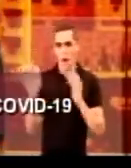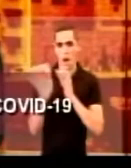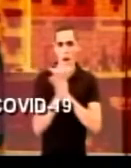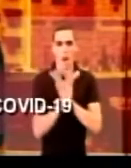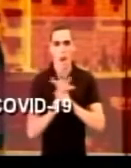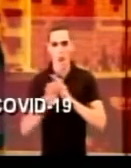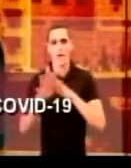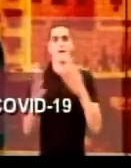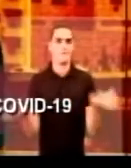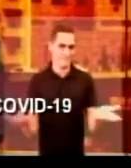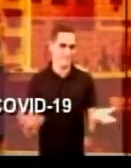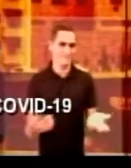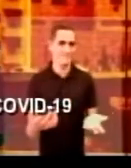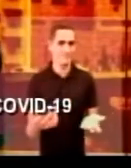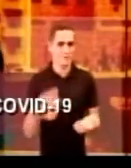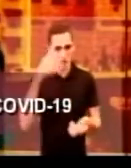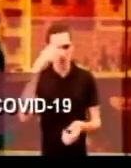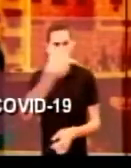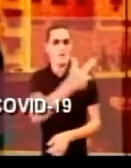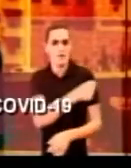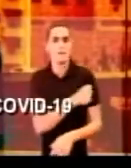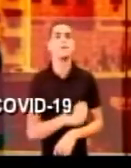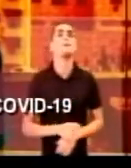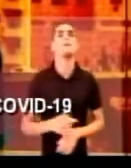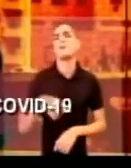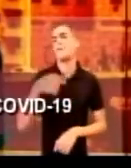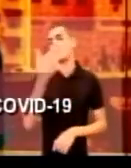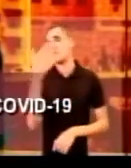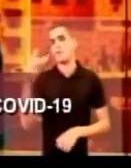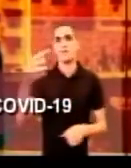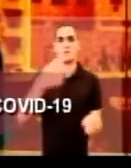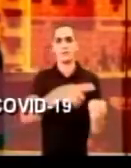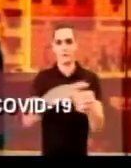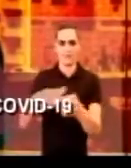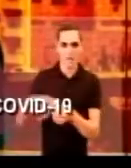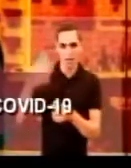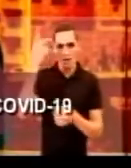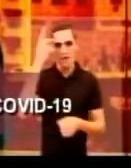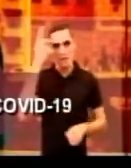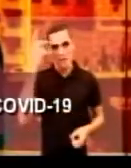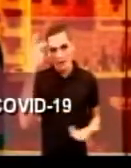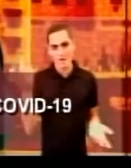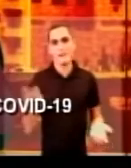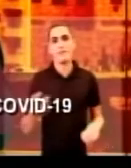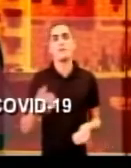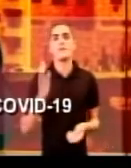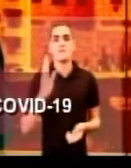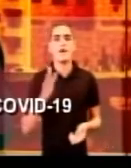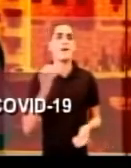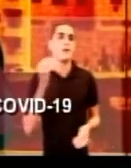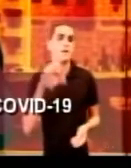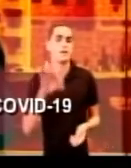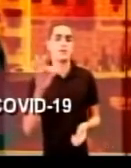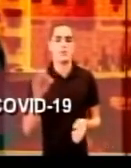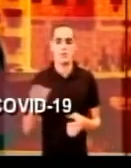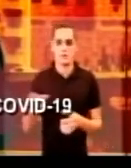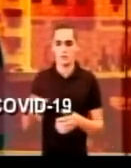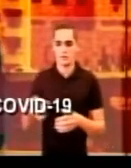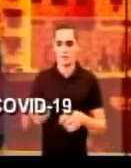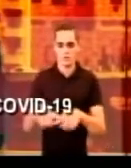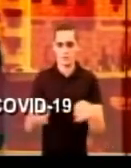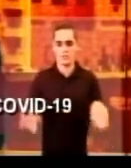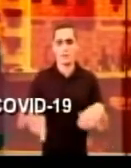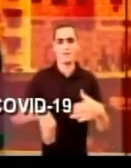campos de futebol, tal, mas nós acreditamos que isso leva a aglomerações. Então, nós optamos por